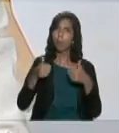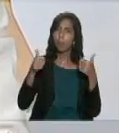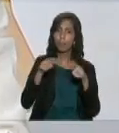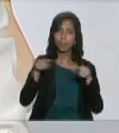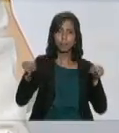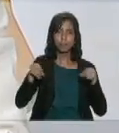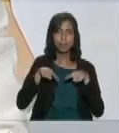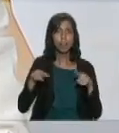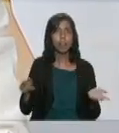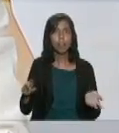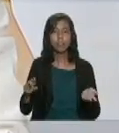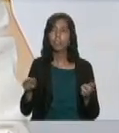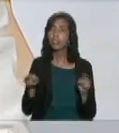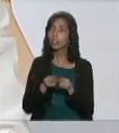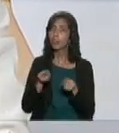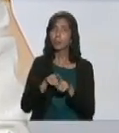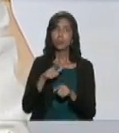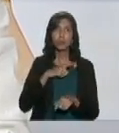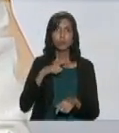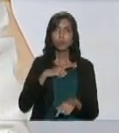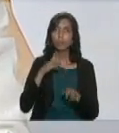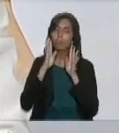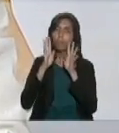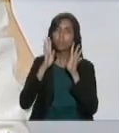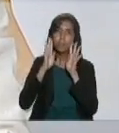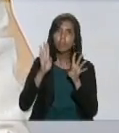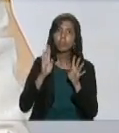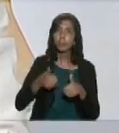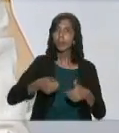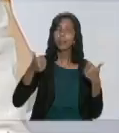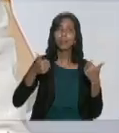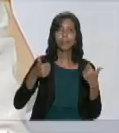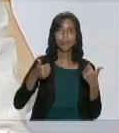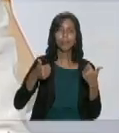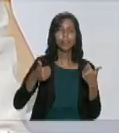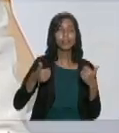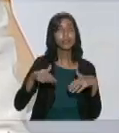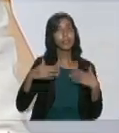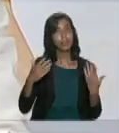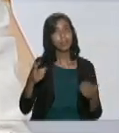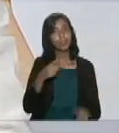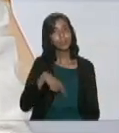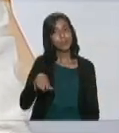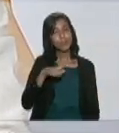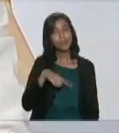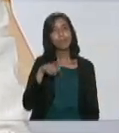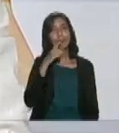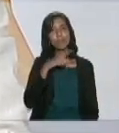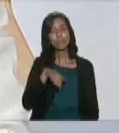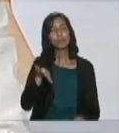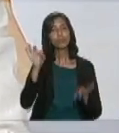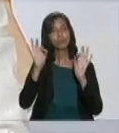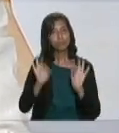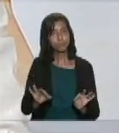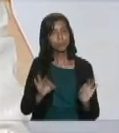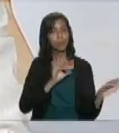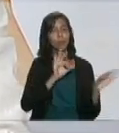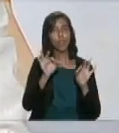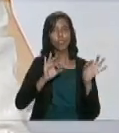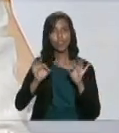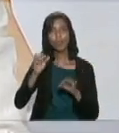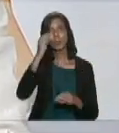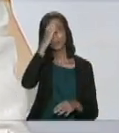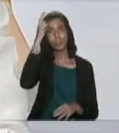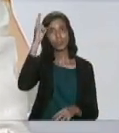em sala de aula e tinham um poder de concentração realmente maior. E foi aí que a gente conseguiu oficializar o projeto